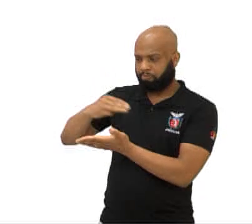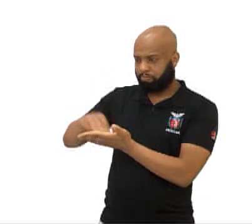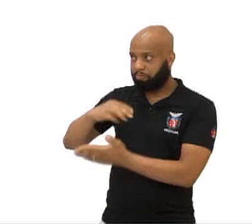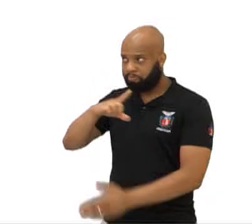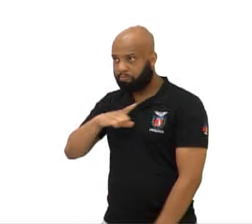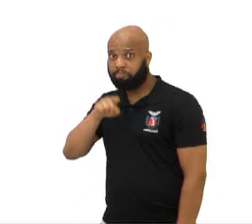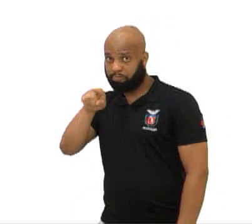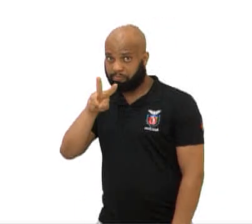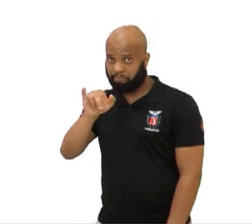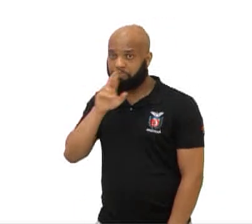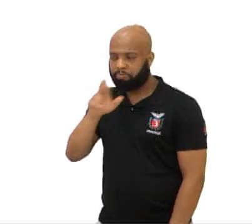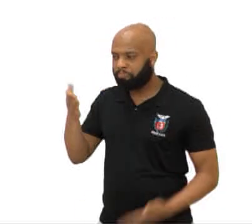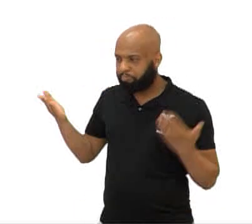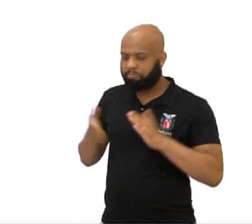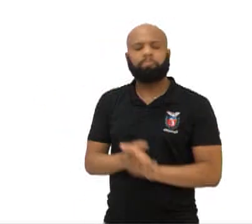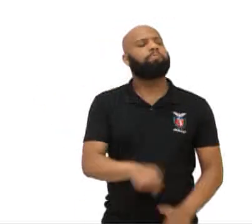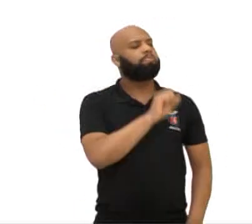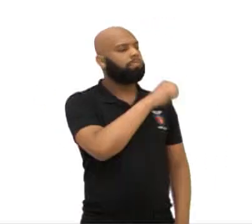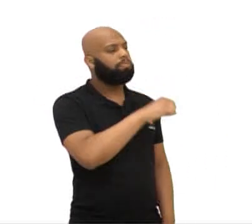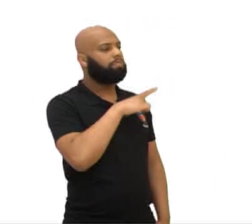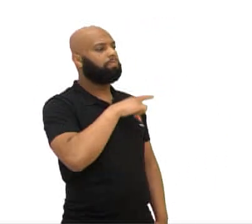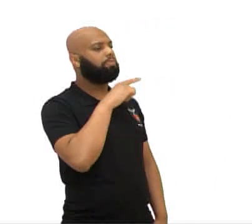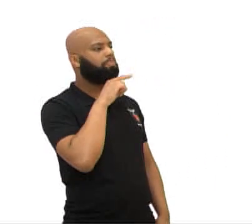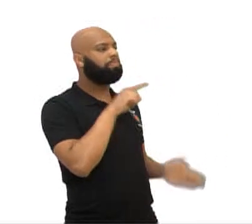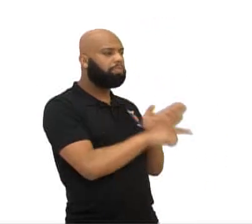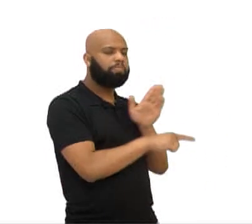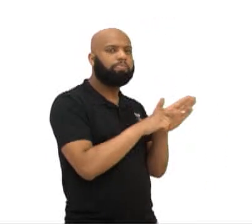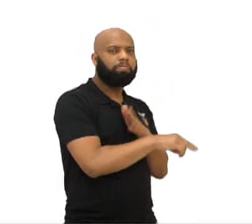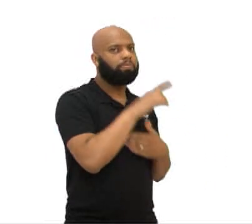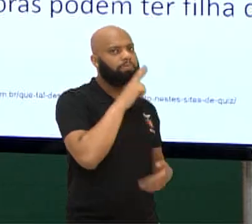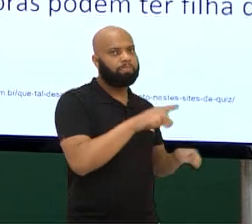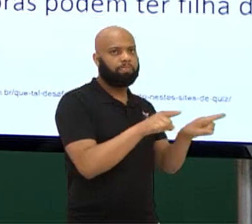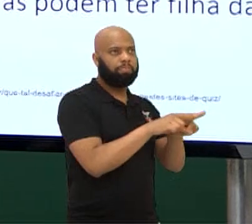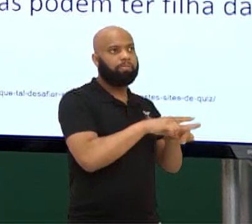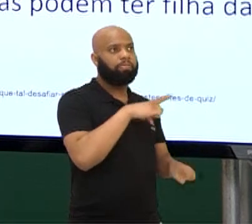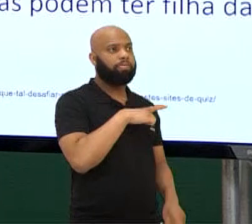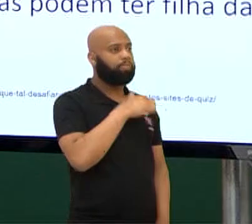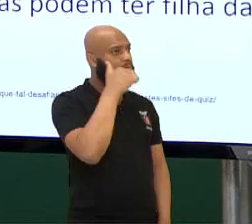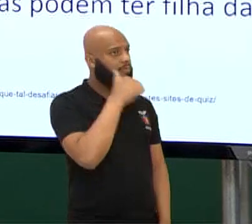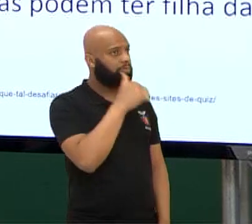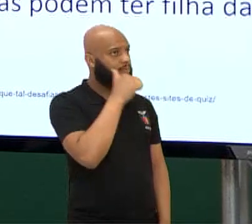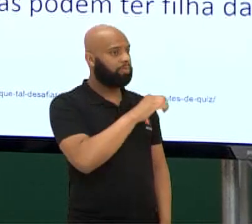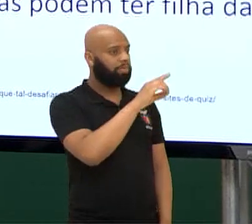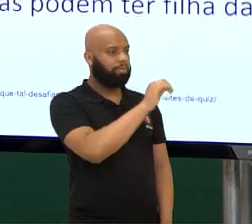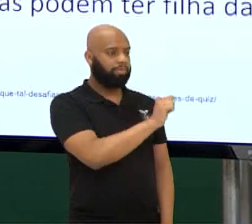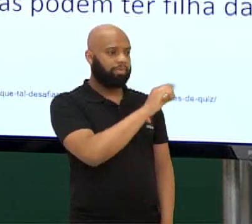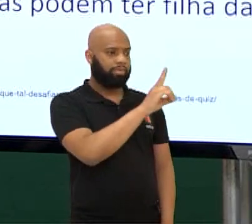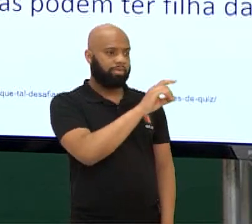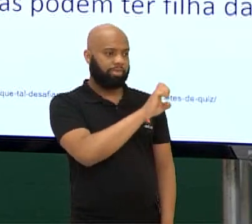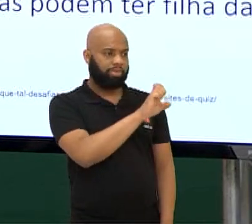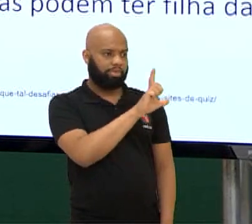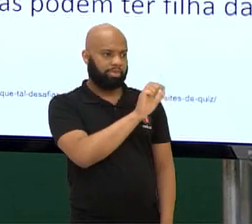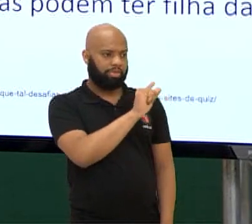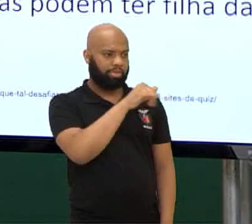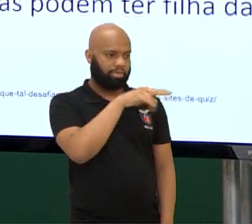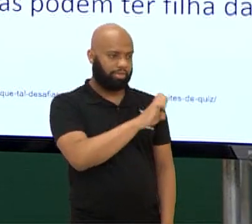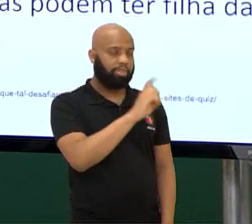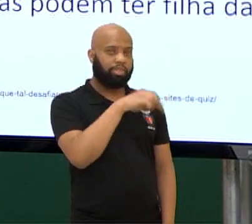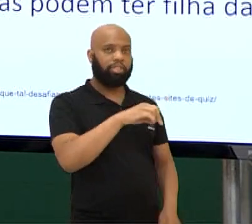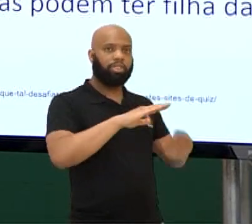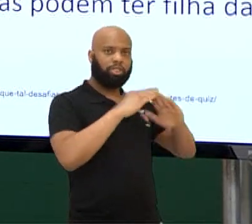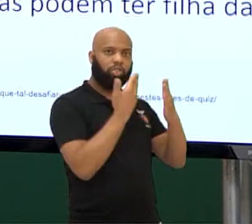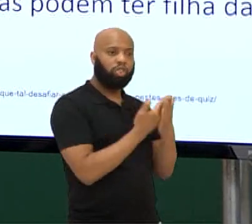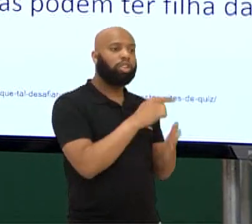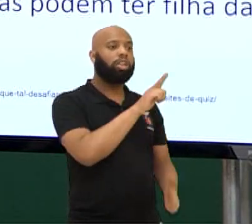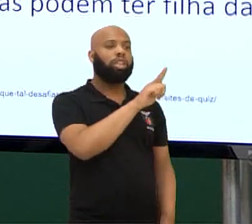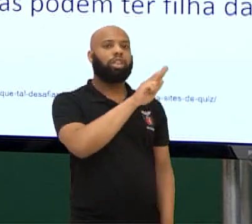com certeza, professor. Temos a Abilaine, de Curitiba, do Colégio Estadual Guilherme Pereira Neto.